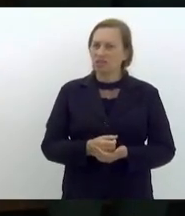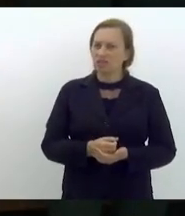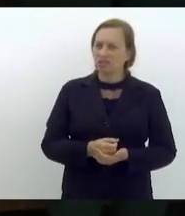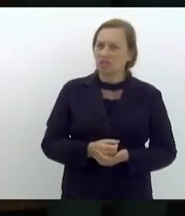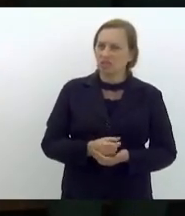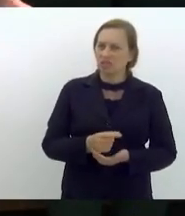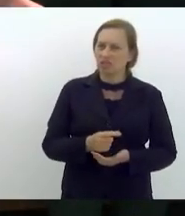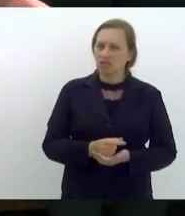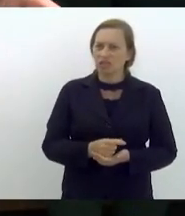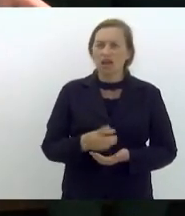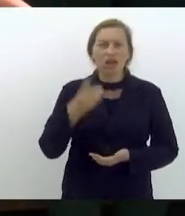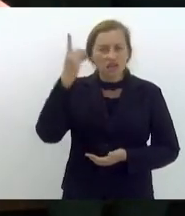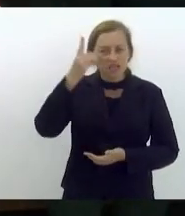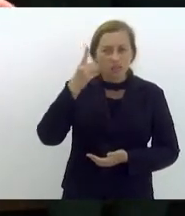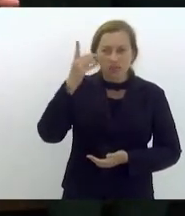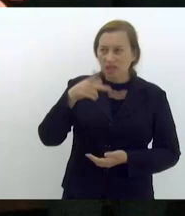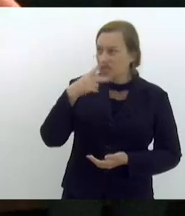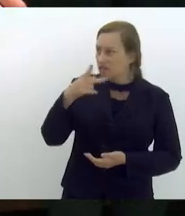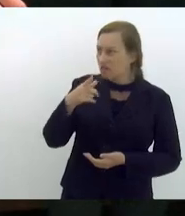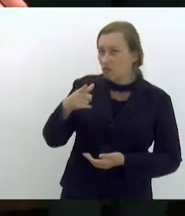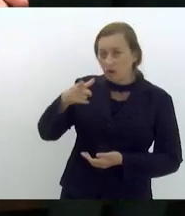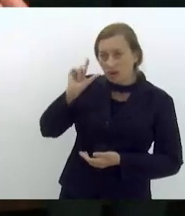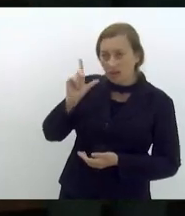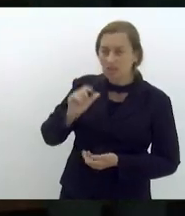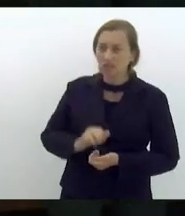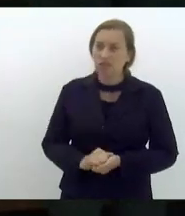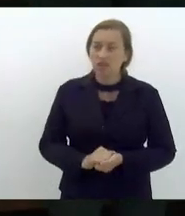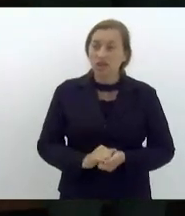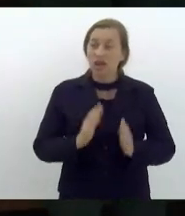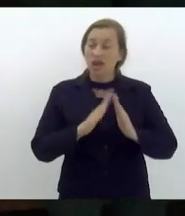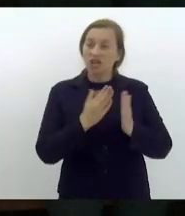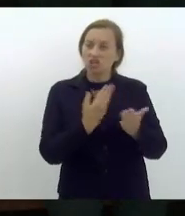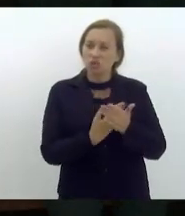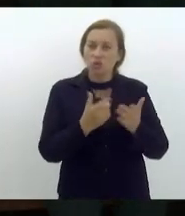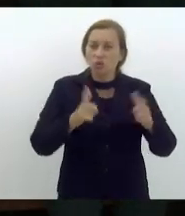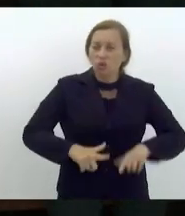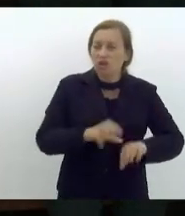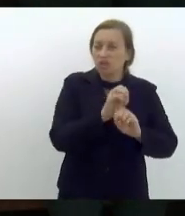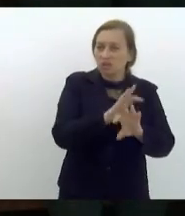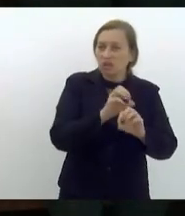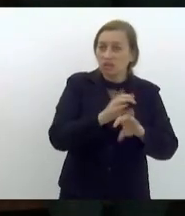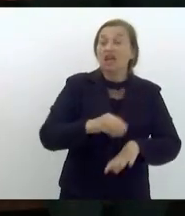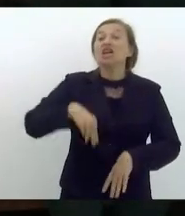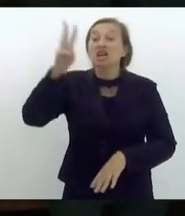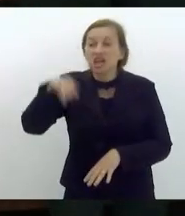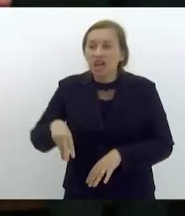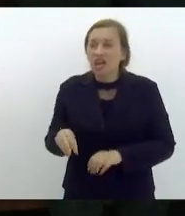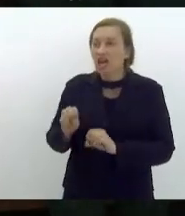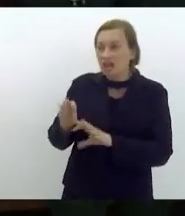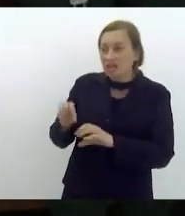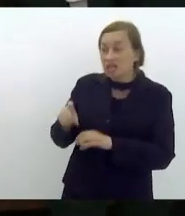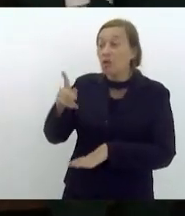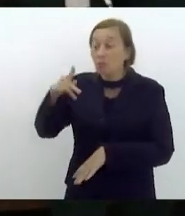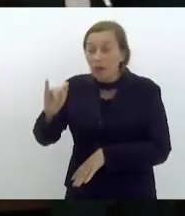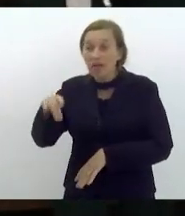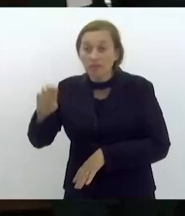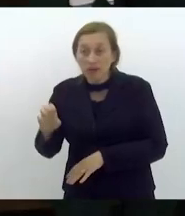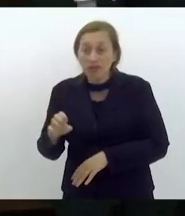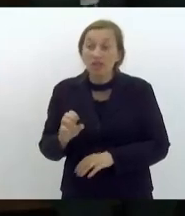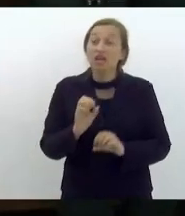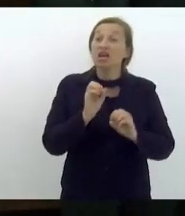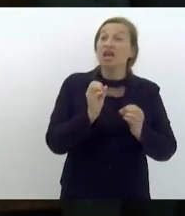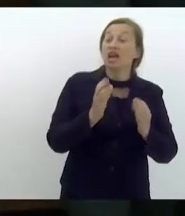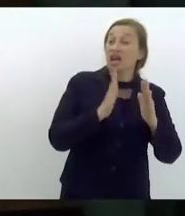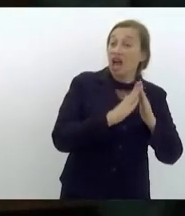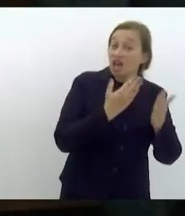a deputada que me antecedeu falou que a escola lugar de educação não quem educa são os pais escola é local de